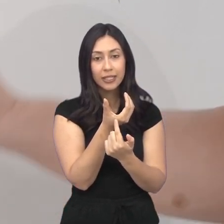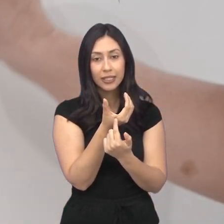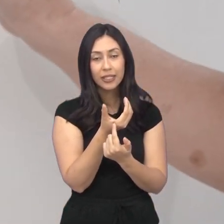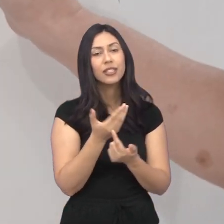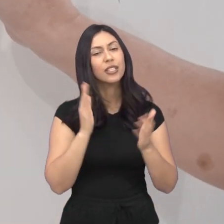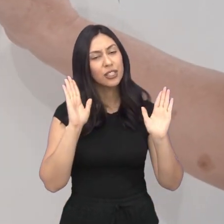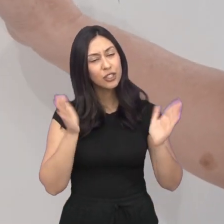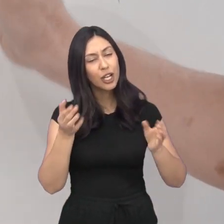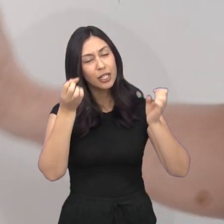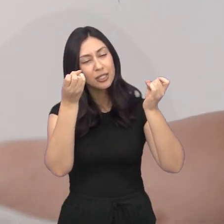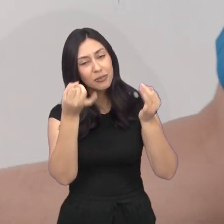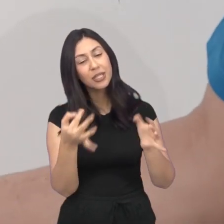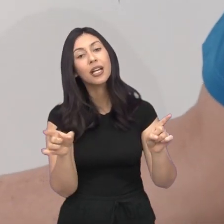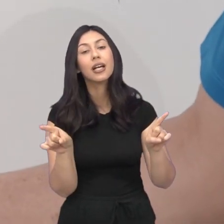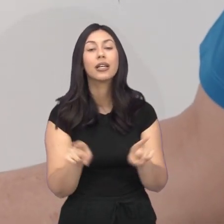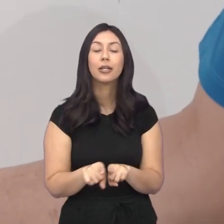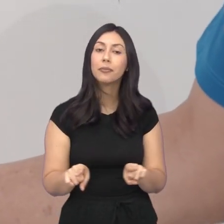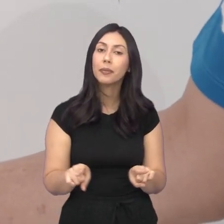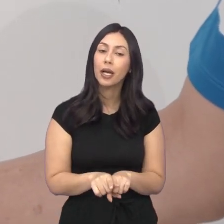Como eu falei antes,